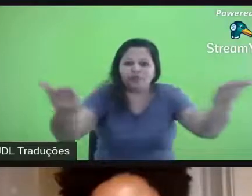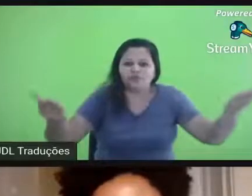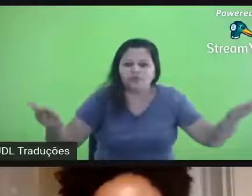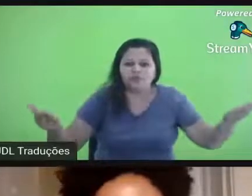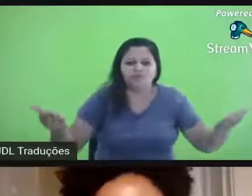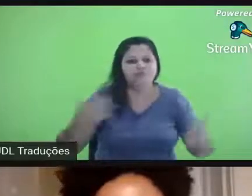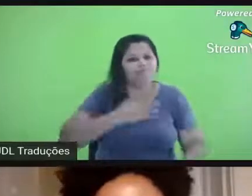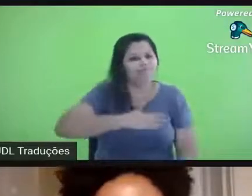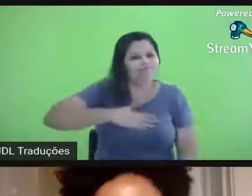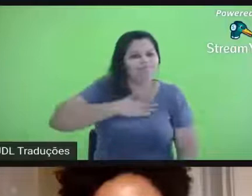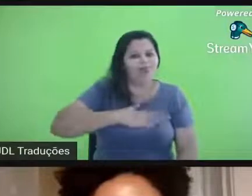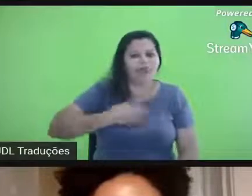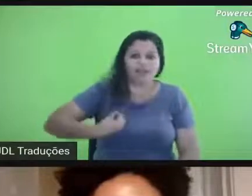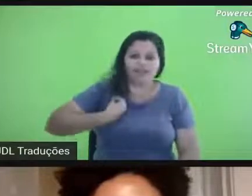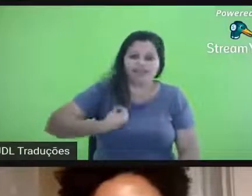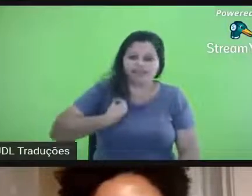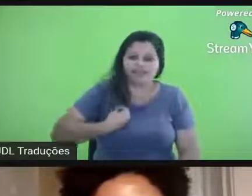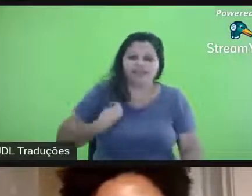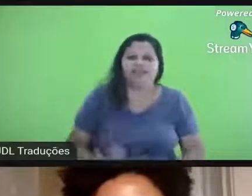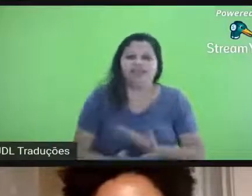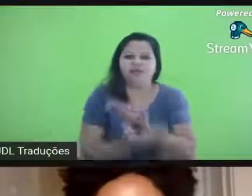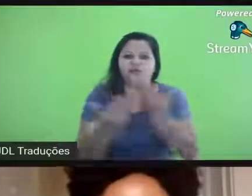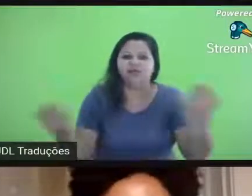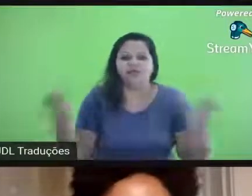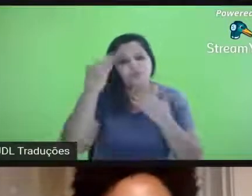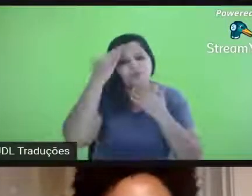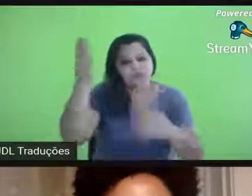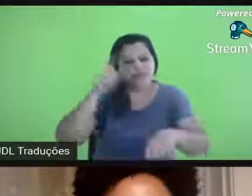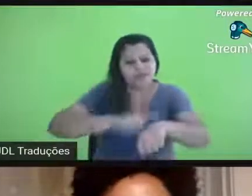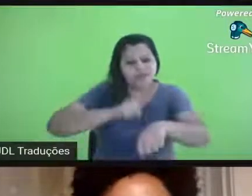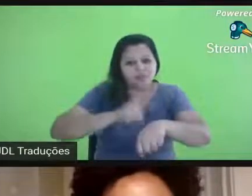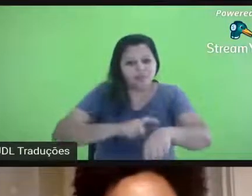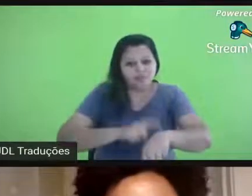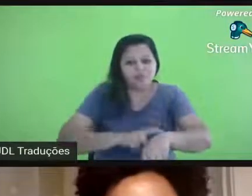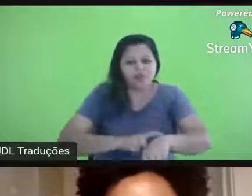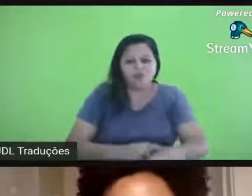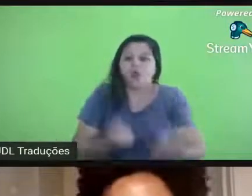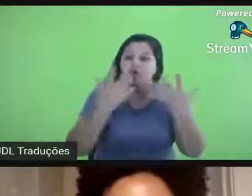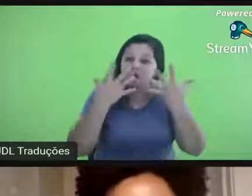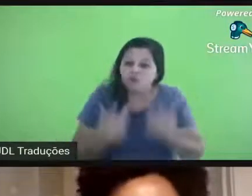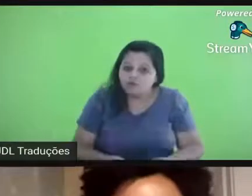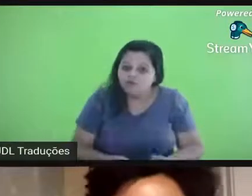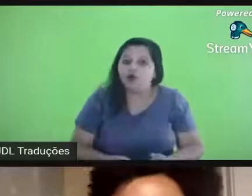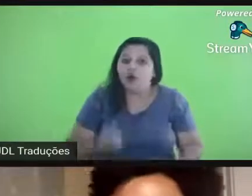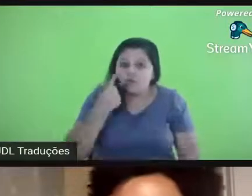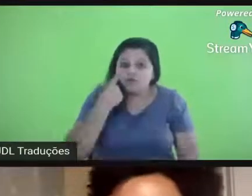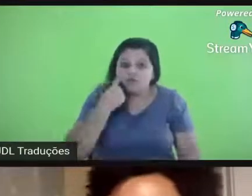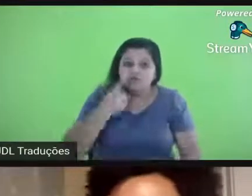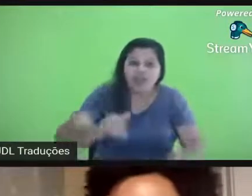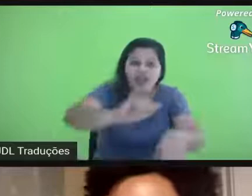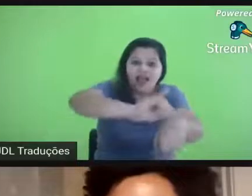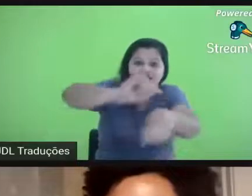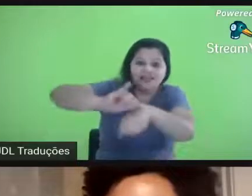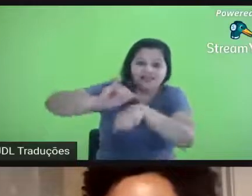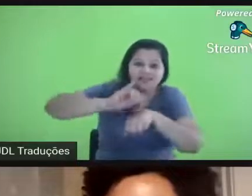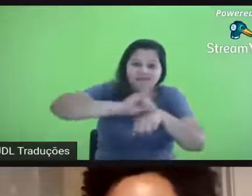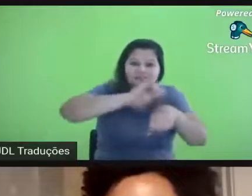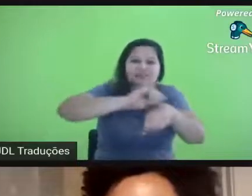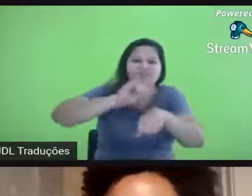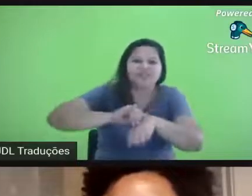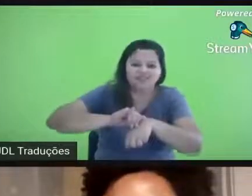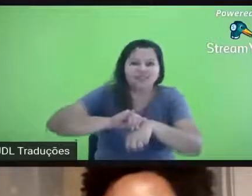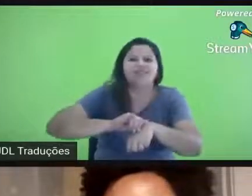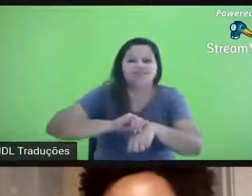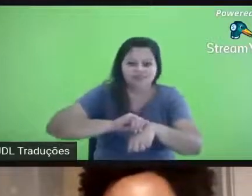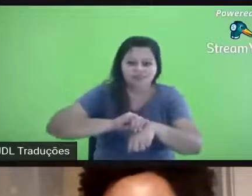para Emily, Suelen, foi uma honra e um prazer. Muito obrigada por esse momento. E vão todo mundo ver a